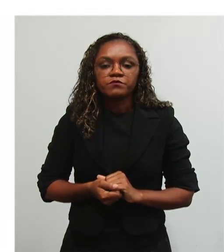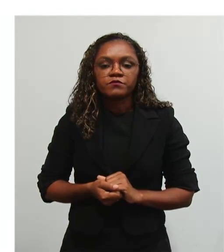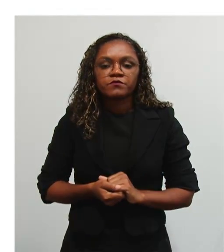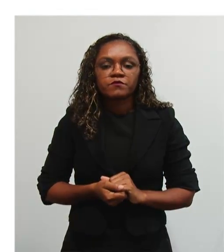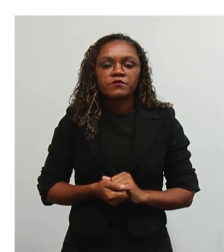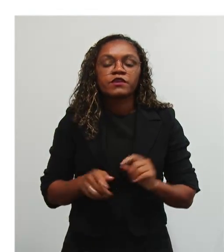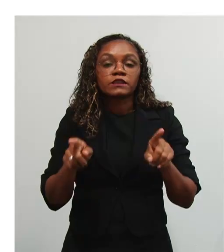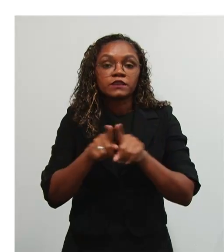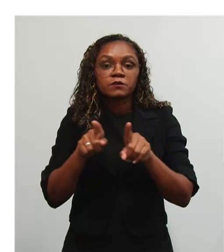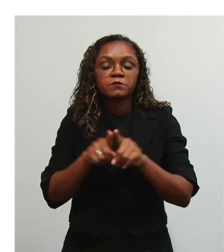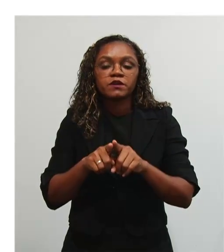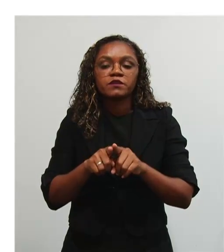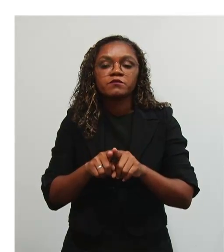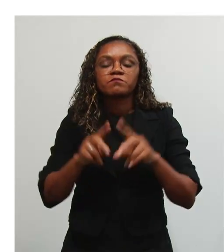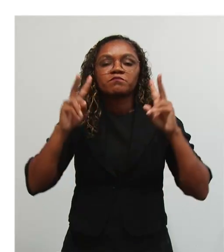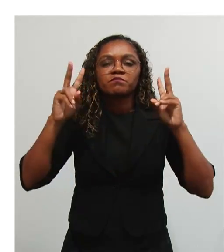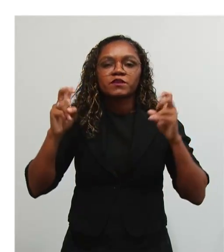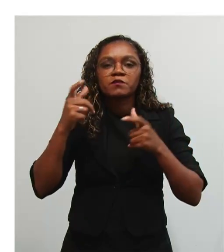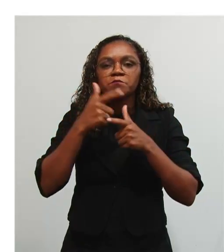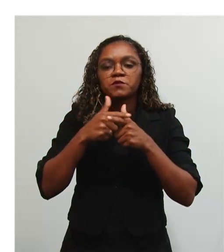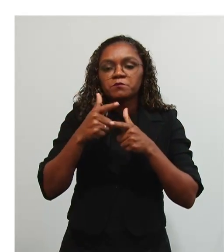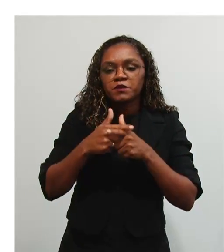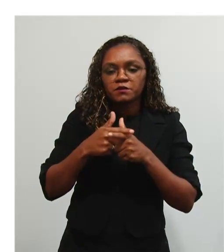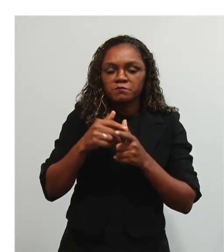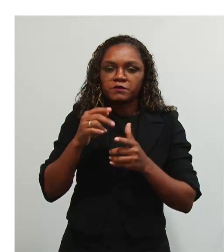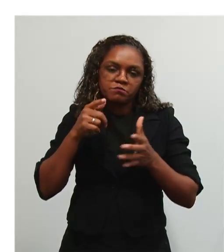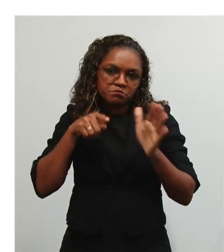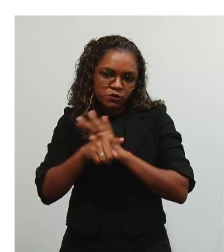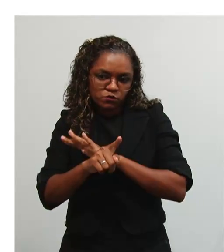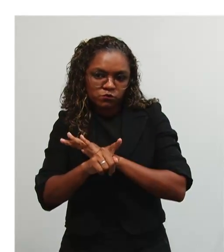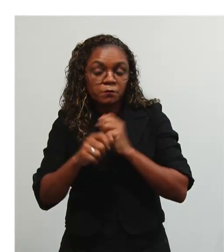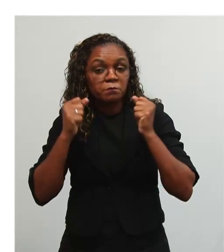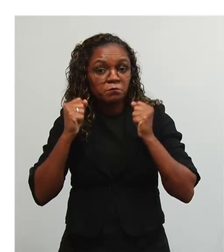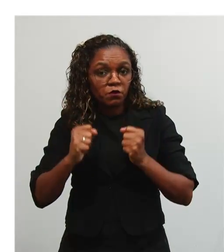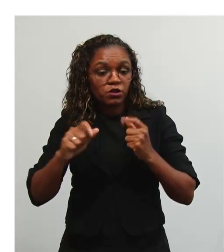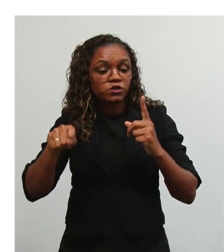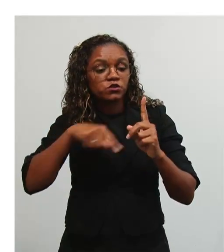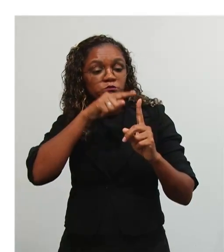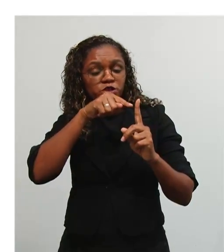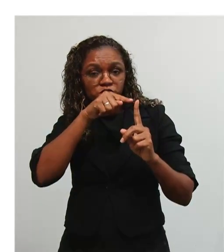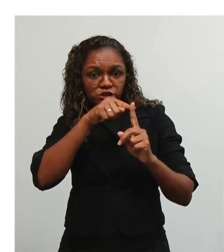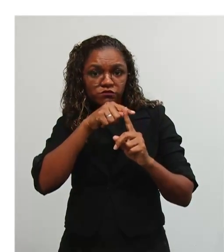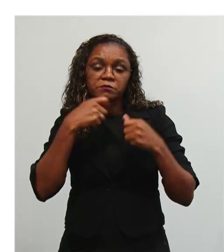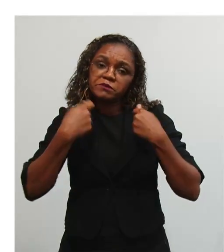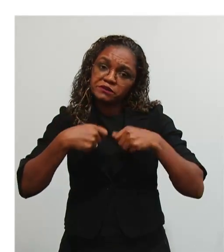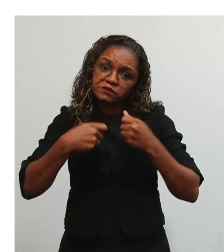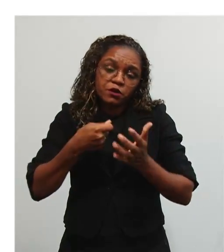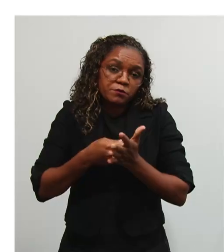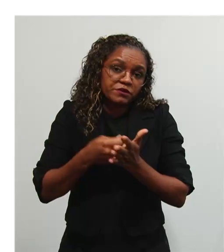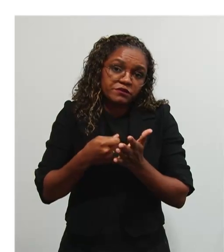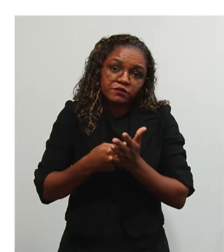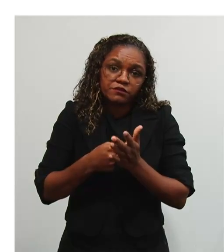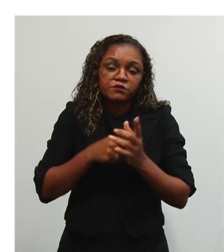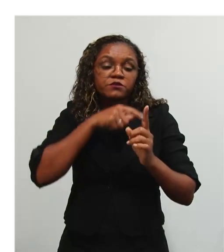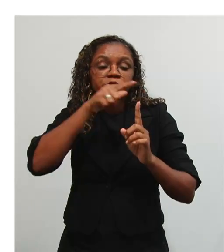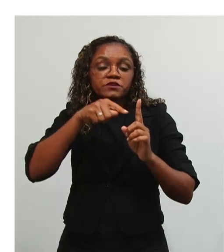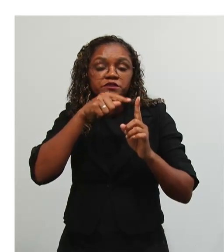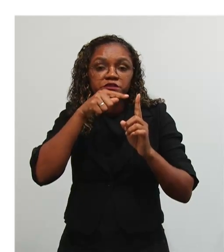Esse problema ele também poderia ser apresentado sob a forma de objetivos, porque a gente tem que escrever os objetivos, que é eles que vão nos dar